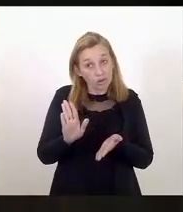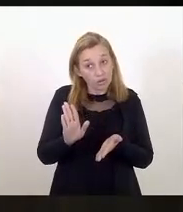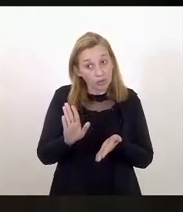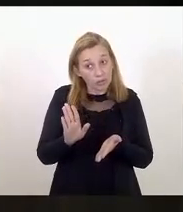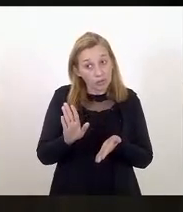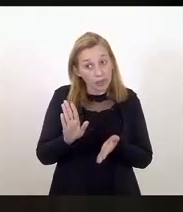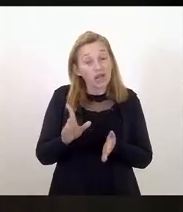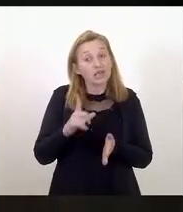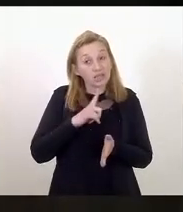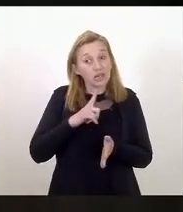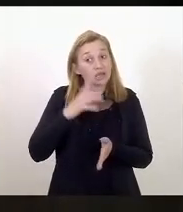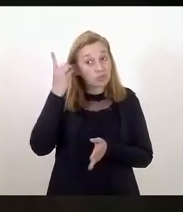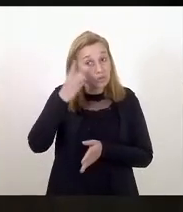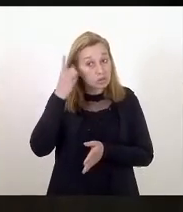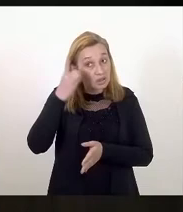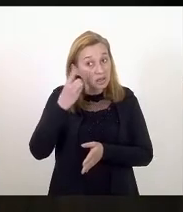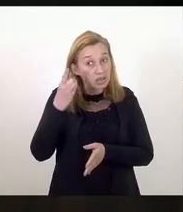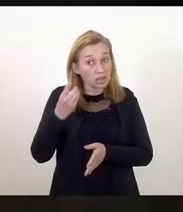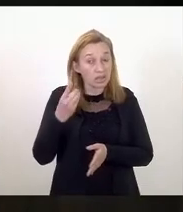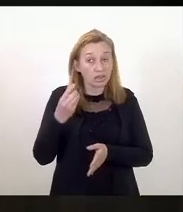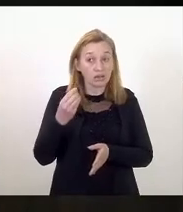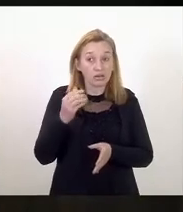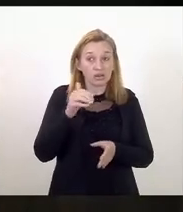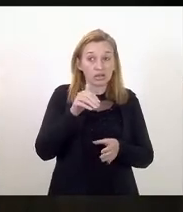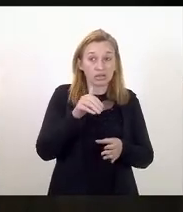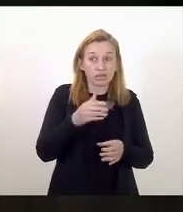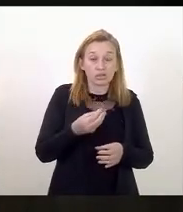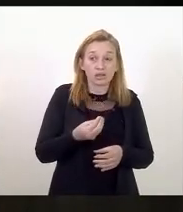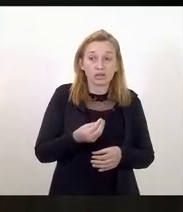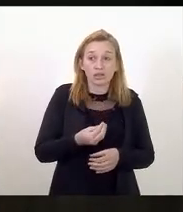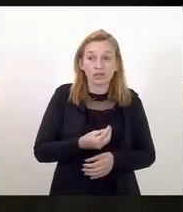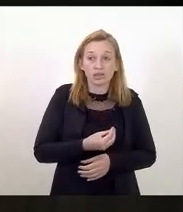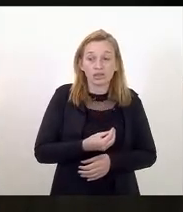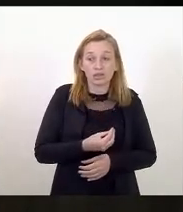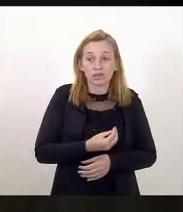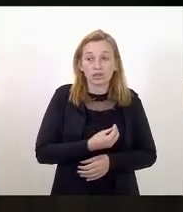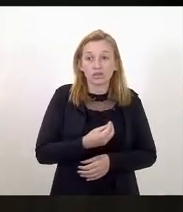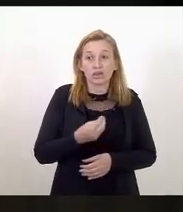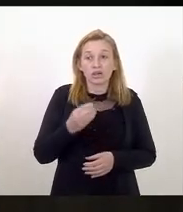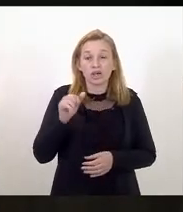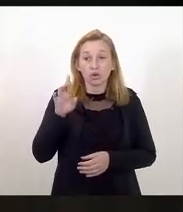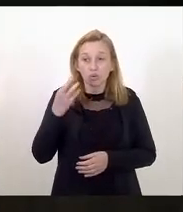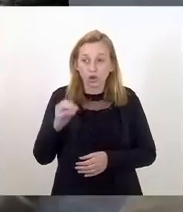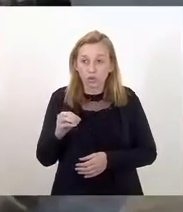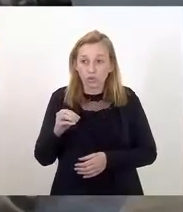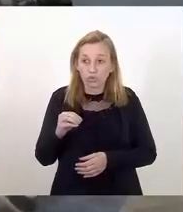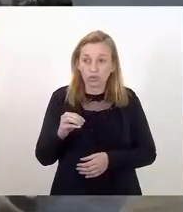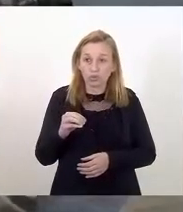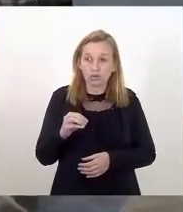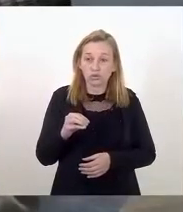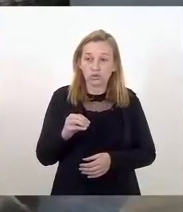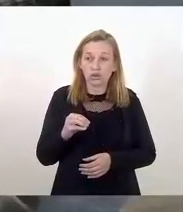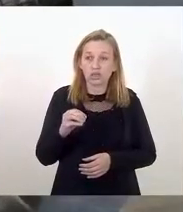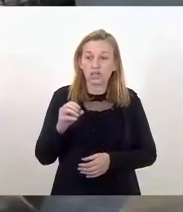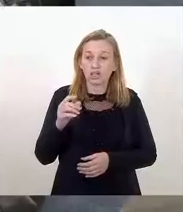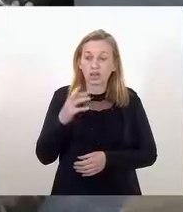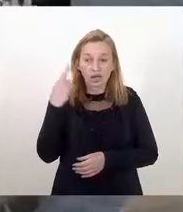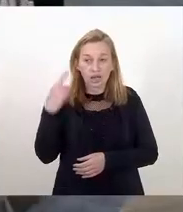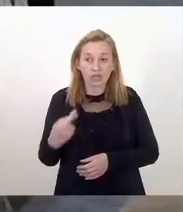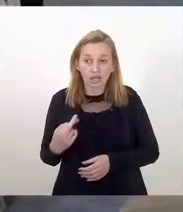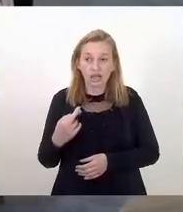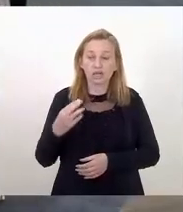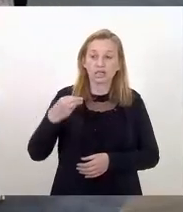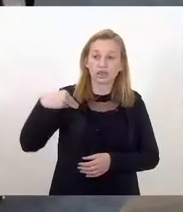Porque tem deputado que não dá presença no grupo e vai ficar com falta. Deputados Eurico Júnior, Renata Souza, Mink,